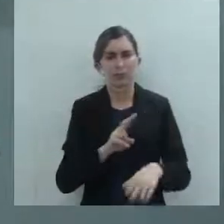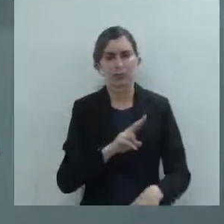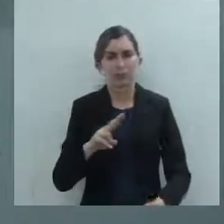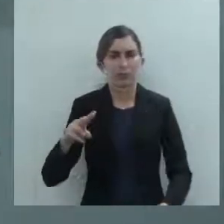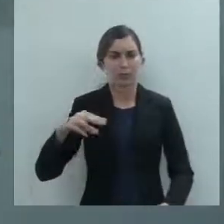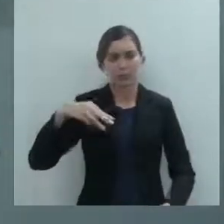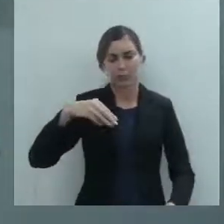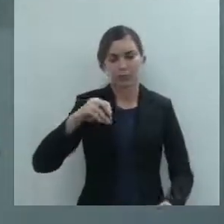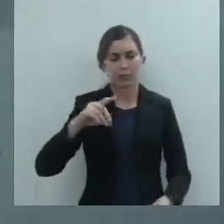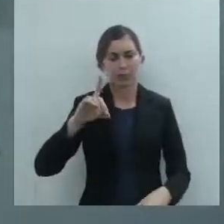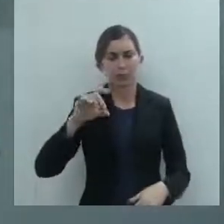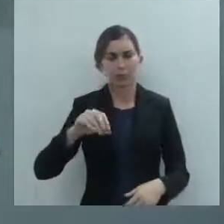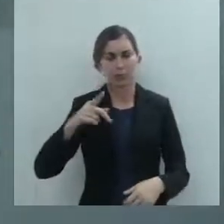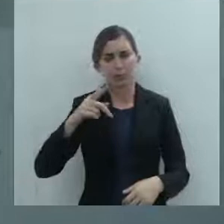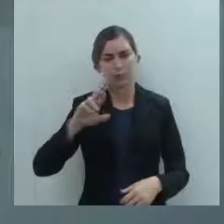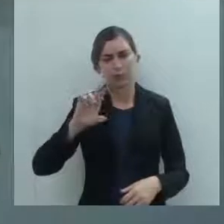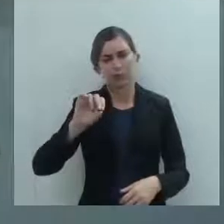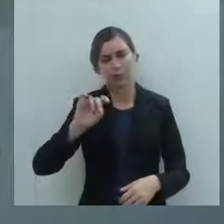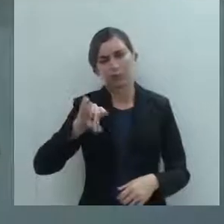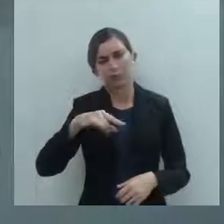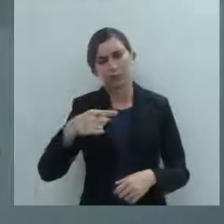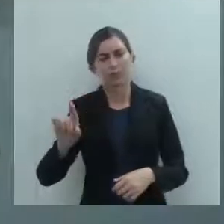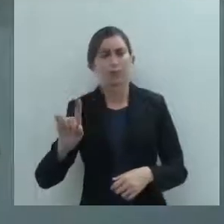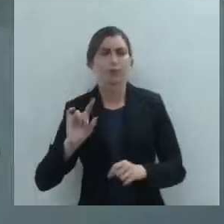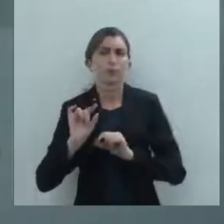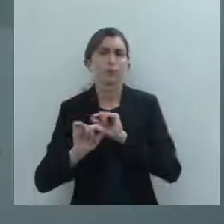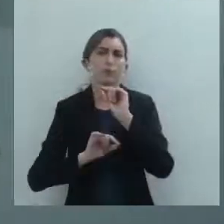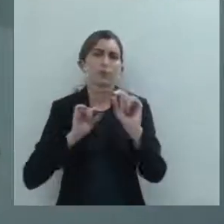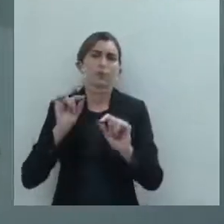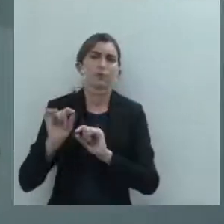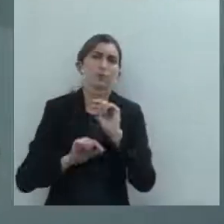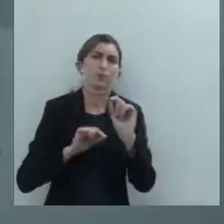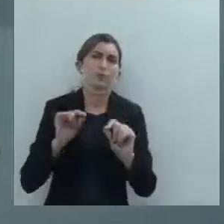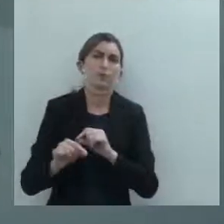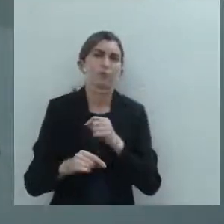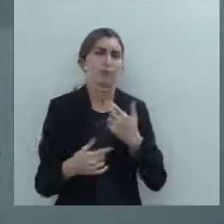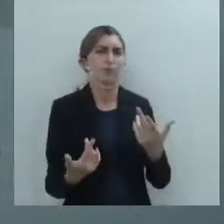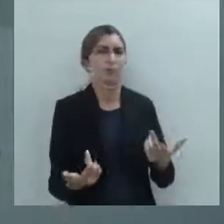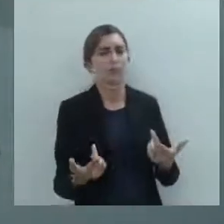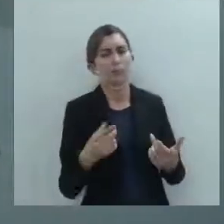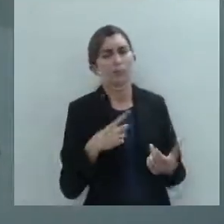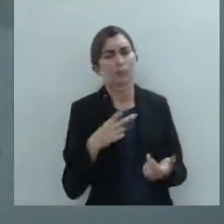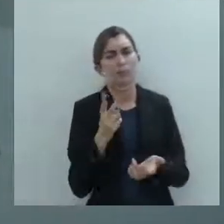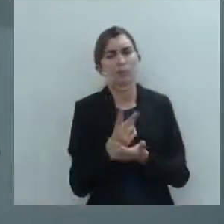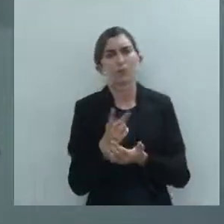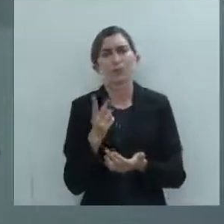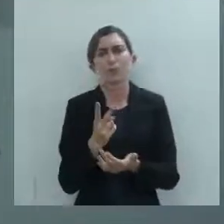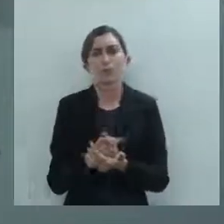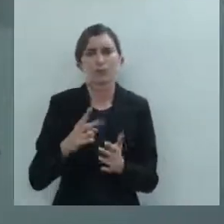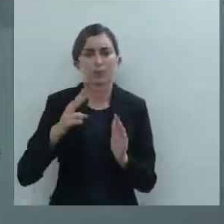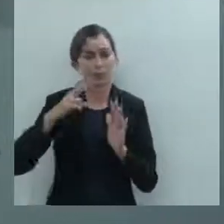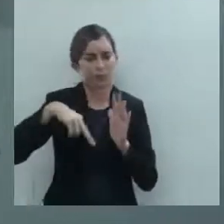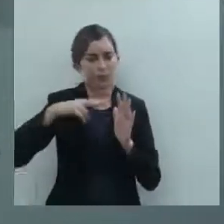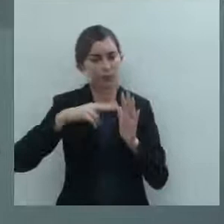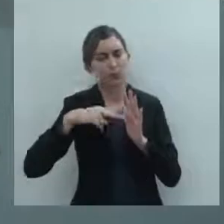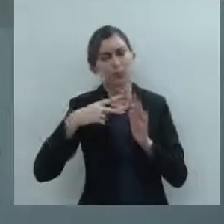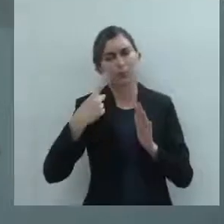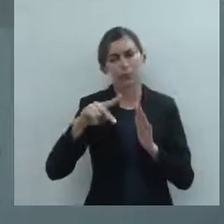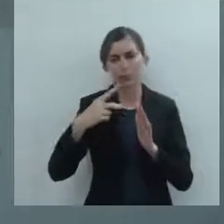modo de produção e o que danado esse modo de produção que porque eu sempre leio